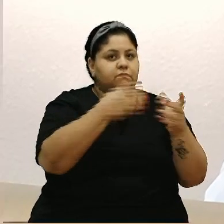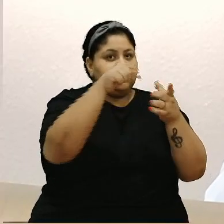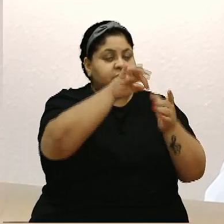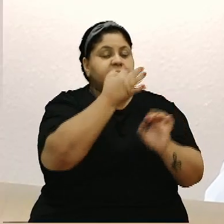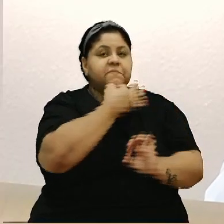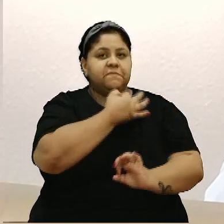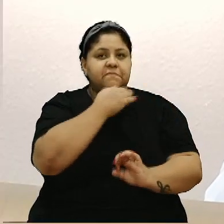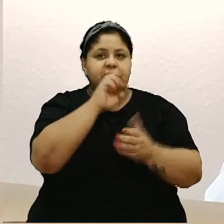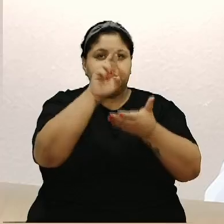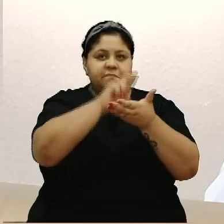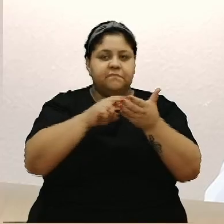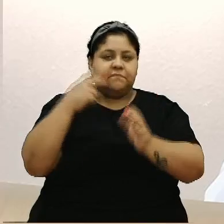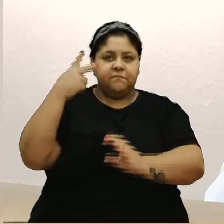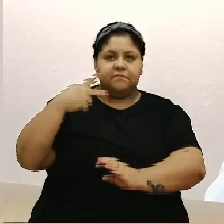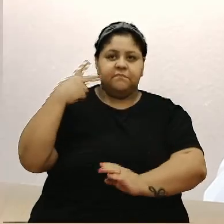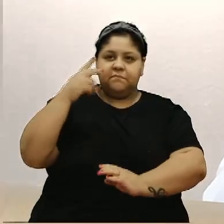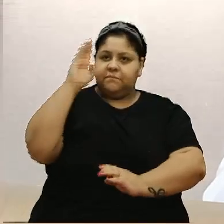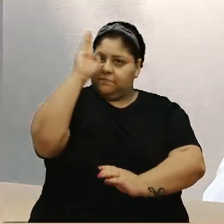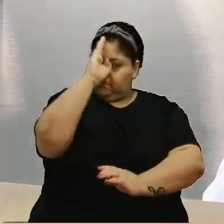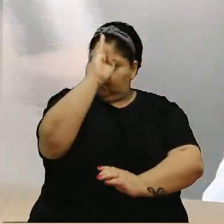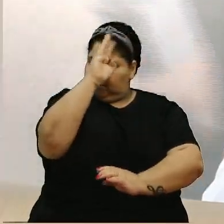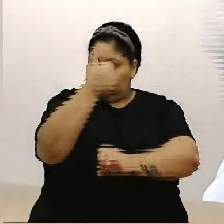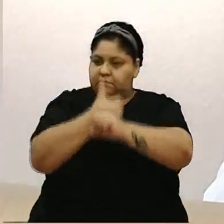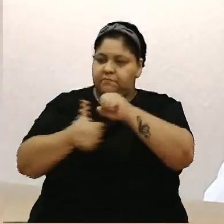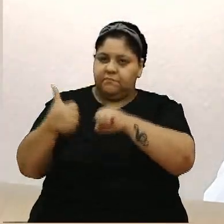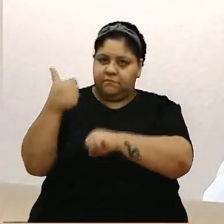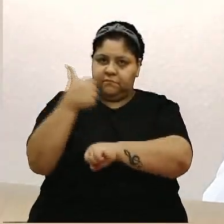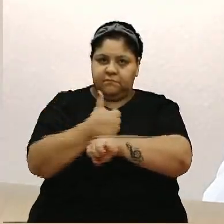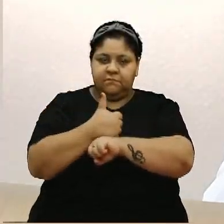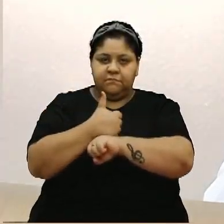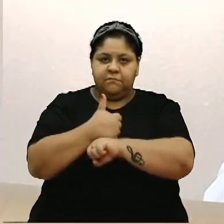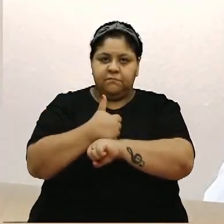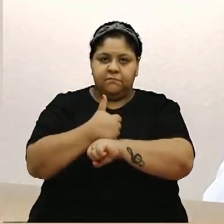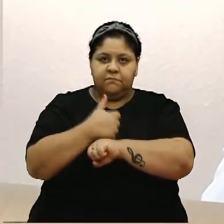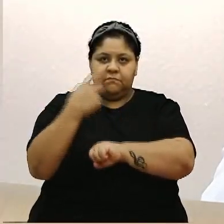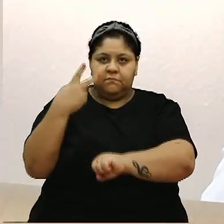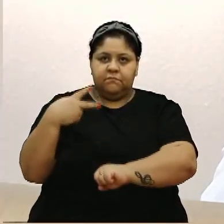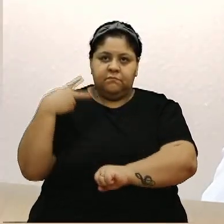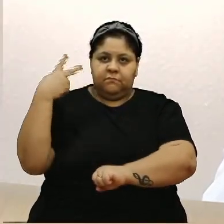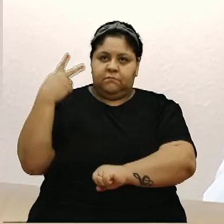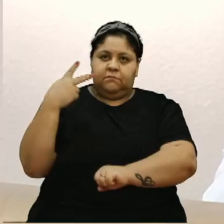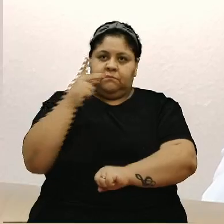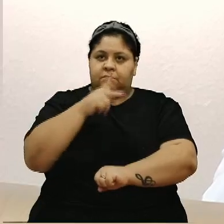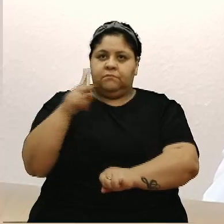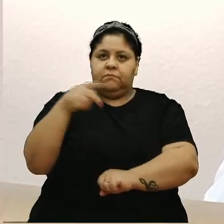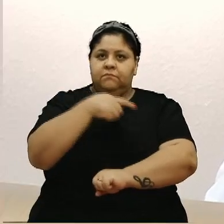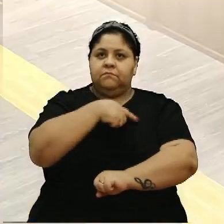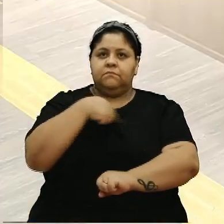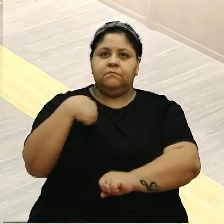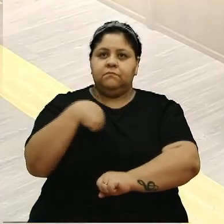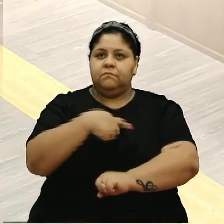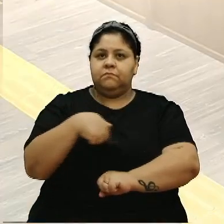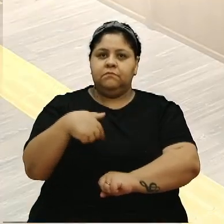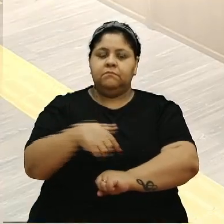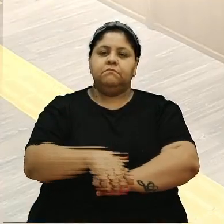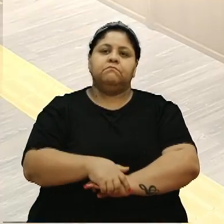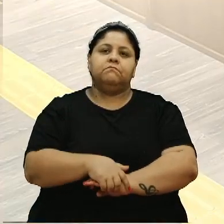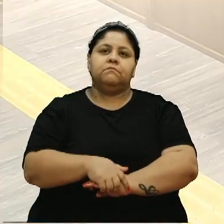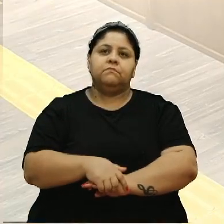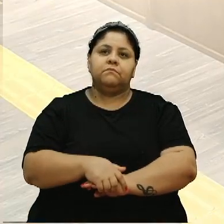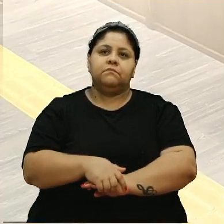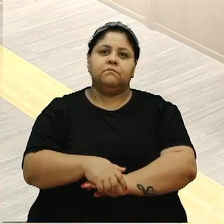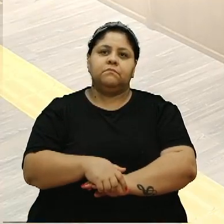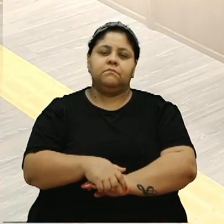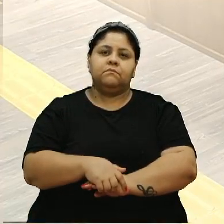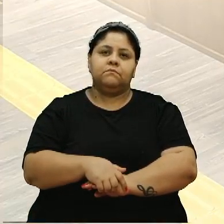Sul. Relator, vereador Adriano Bressan. Ad hoc, vereador professor Zanquim. Professor